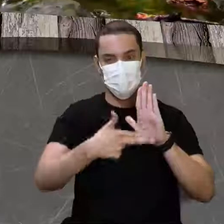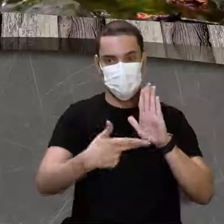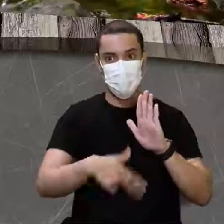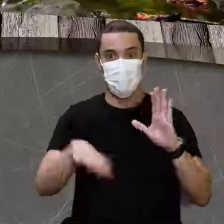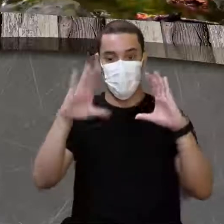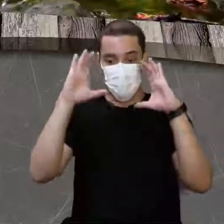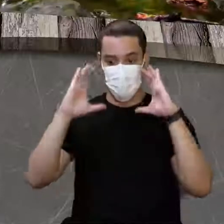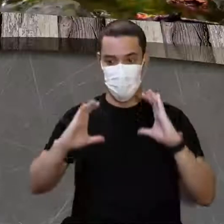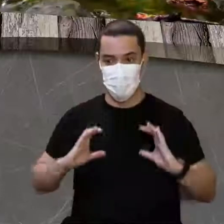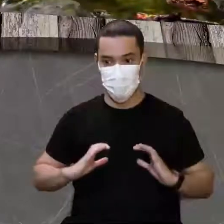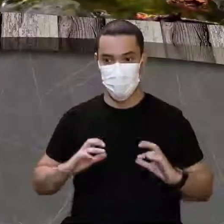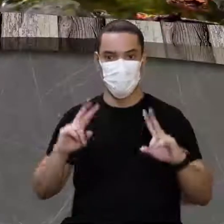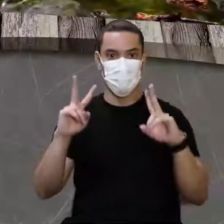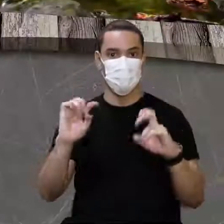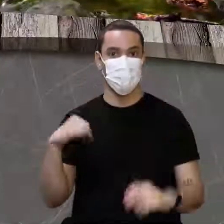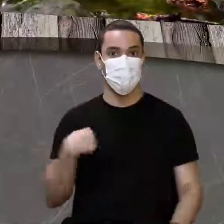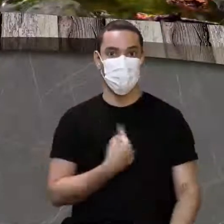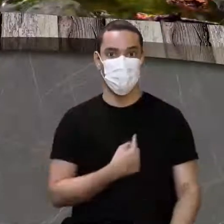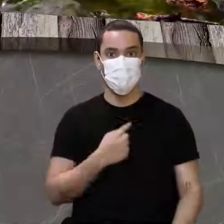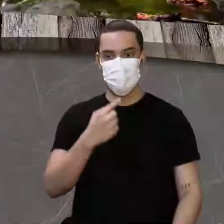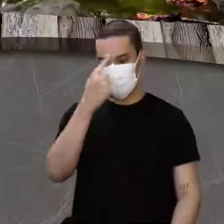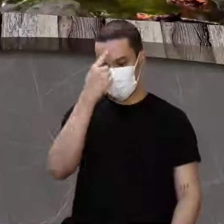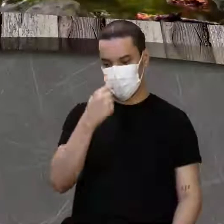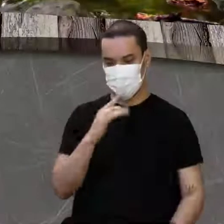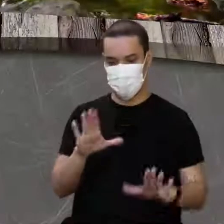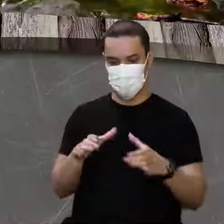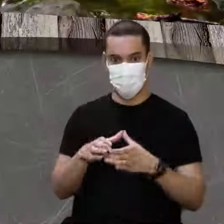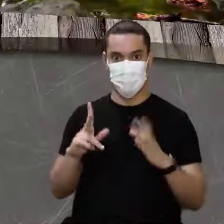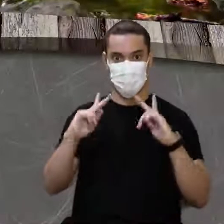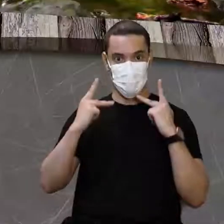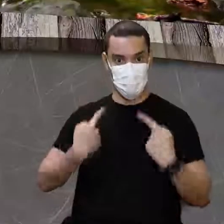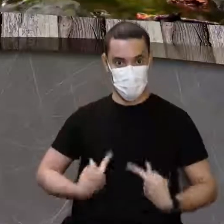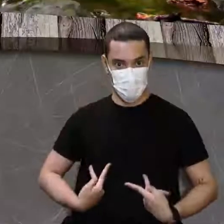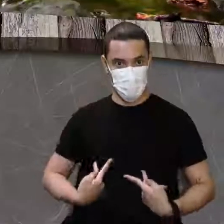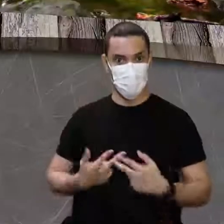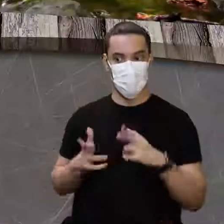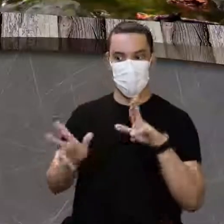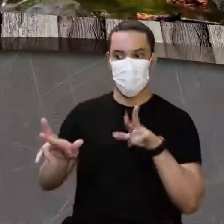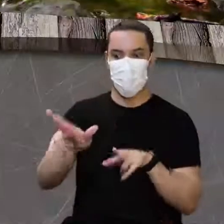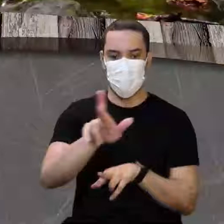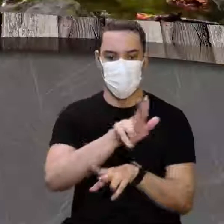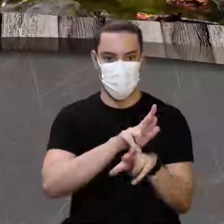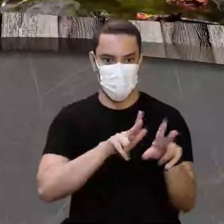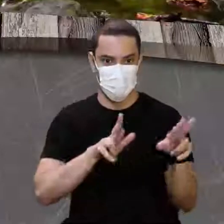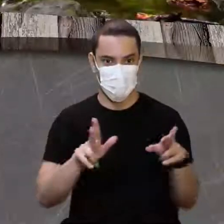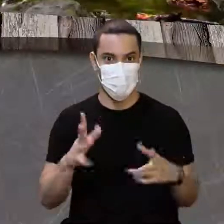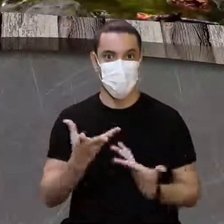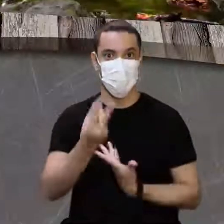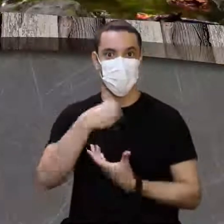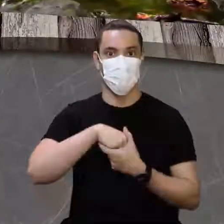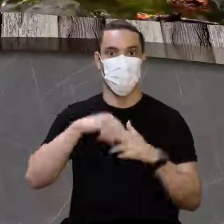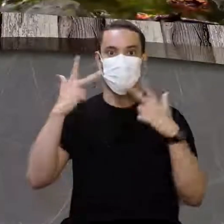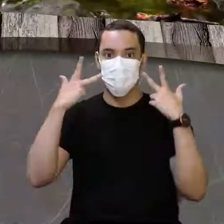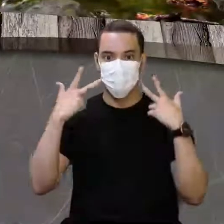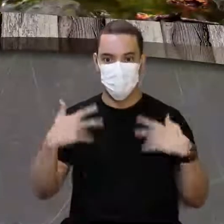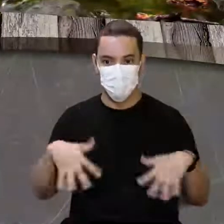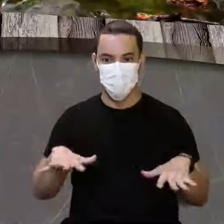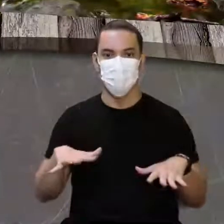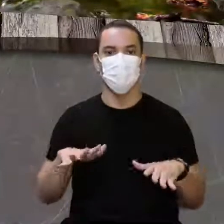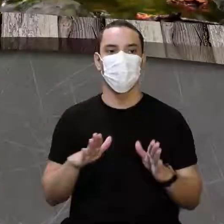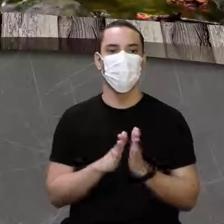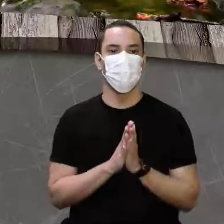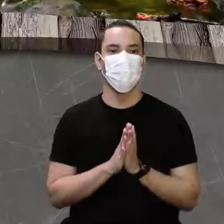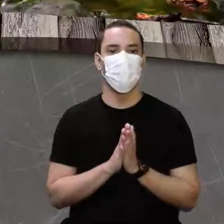comportamentos em relação à nossa espécie, em relação às outras espécies que têm a questão do instinto, né? Os